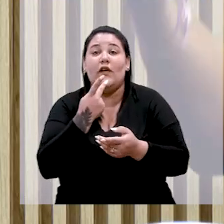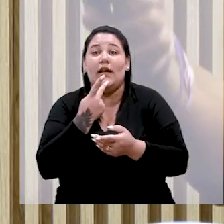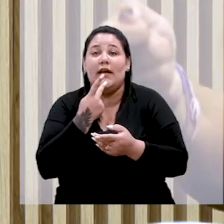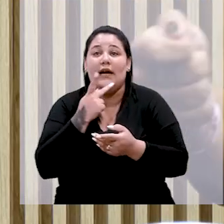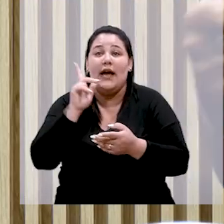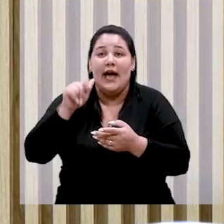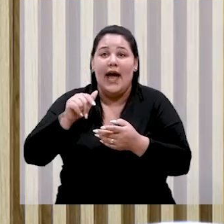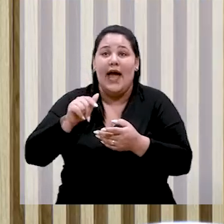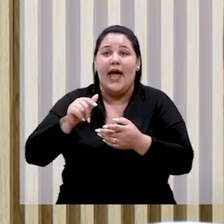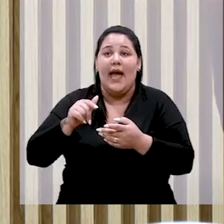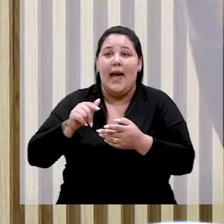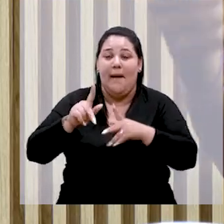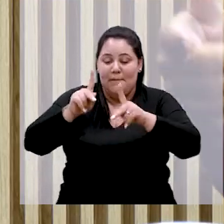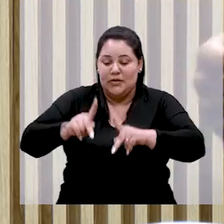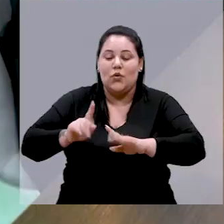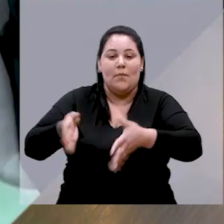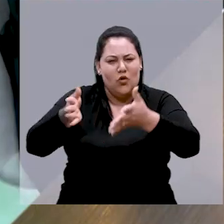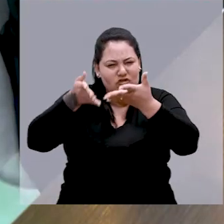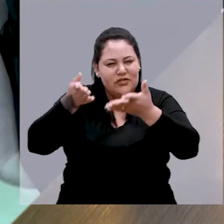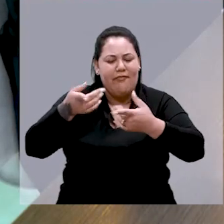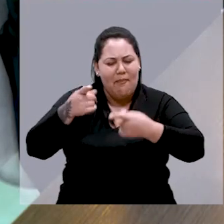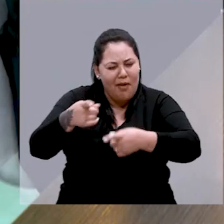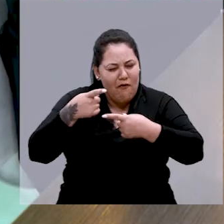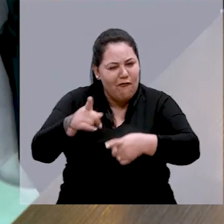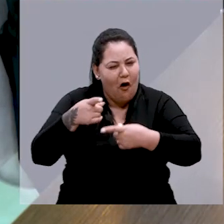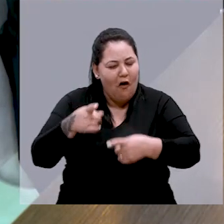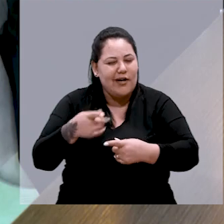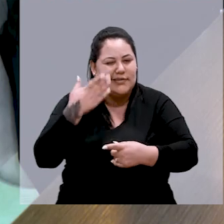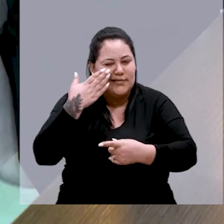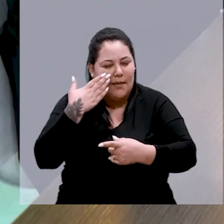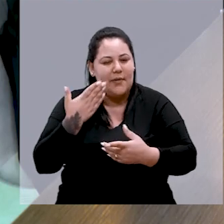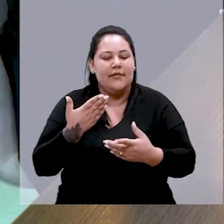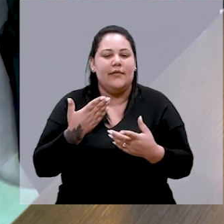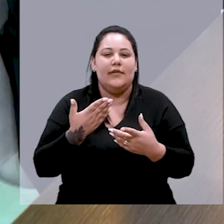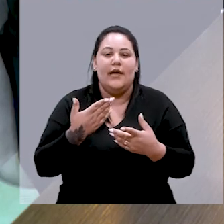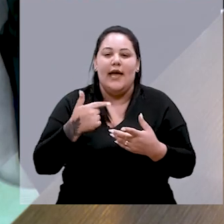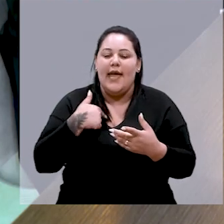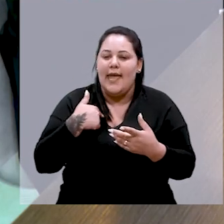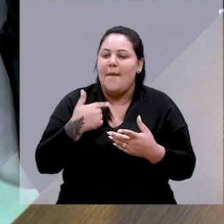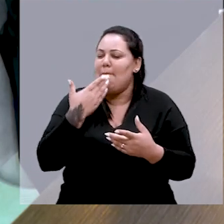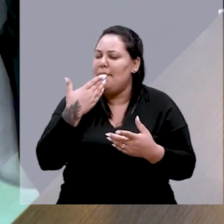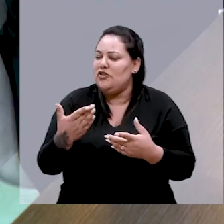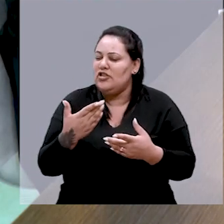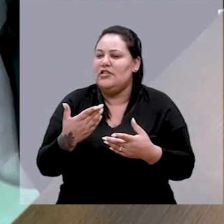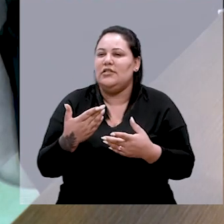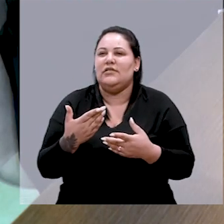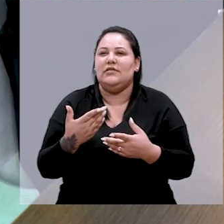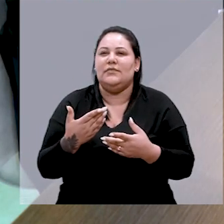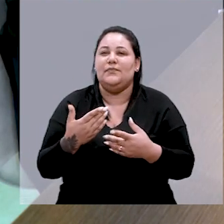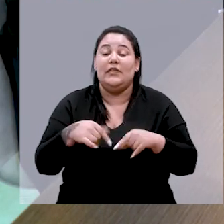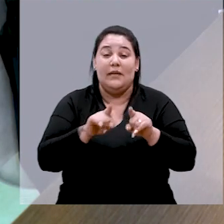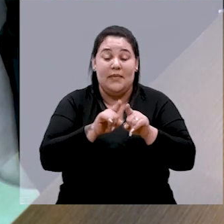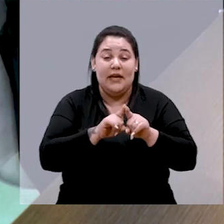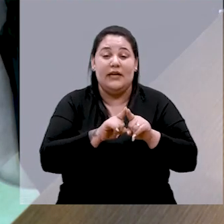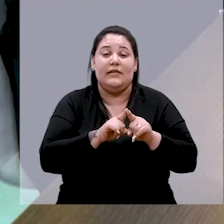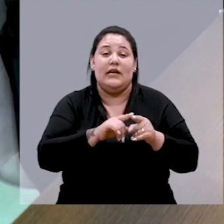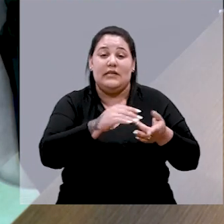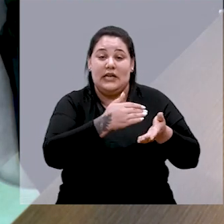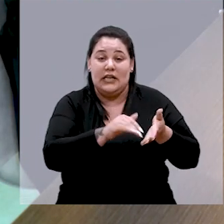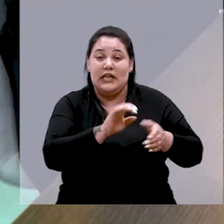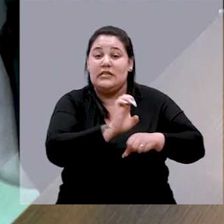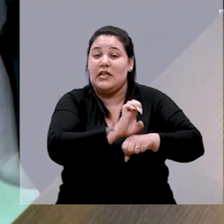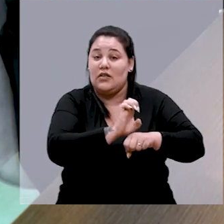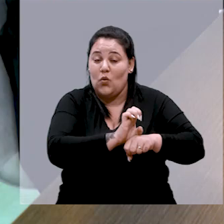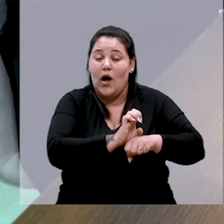ser essa pessoa que cobra, que provoca, em todos os momentos, né. Eu cutuquei muito a questão da Secretaria Estadual